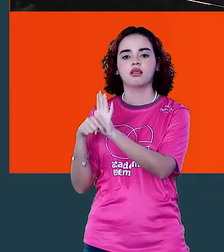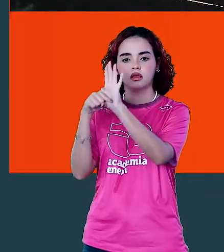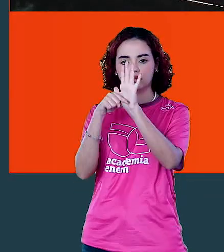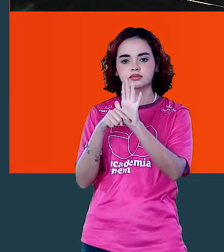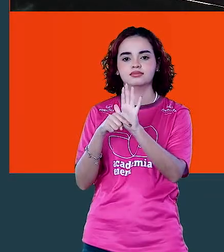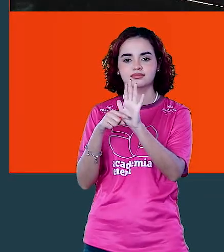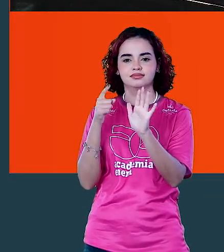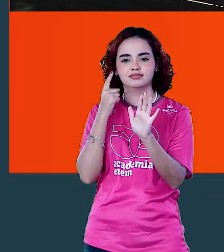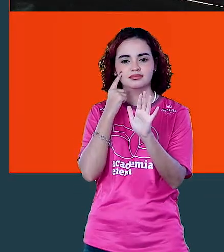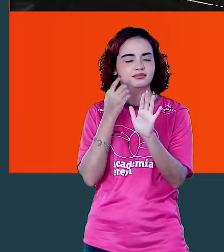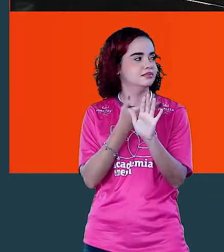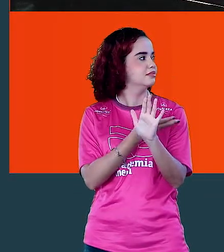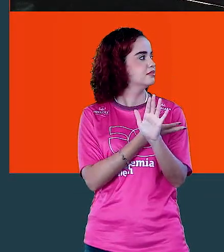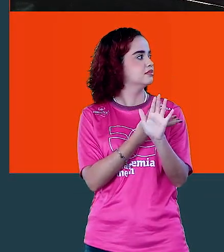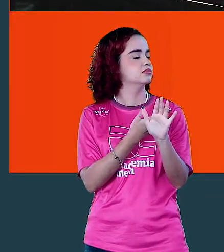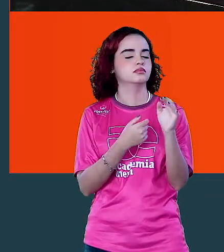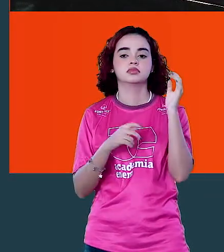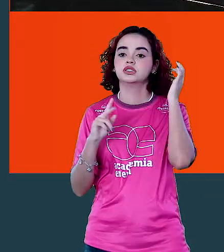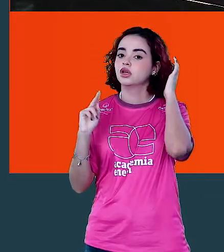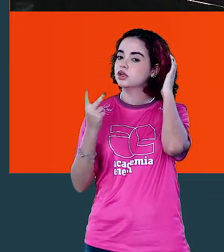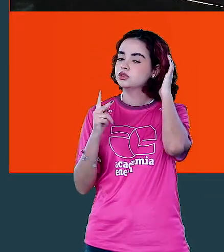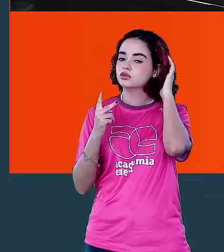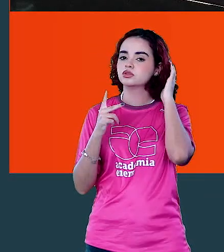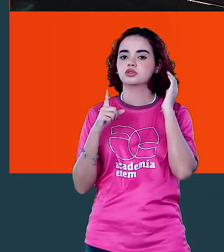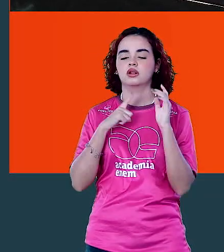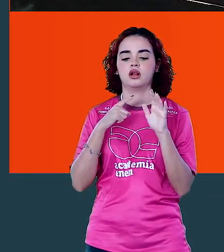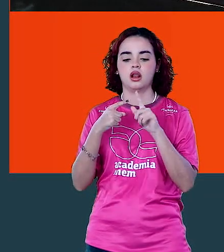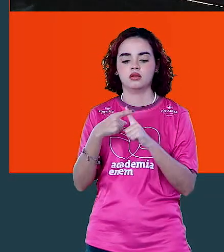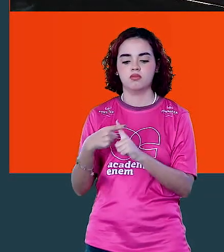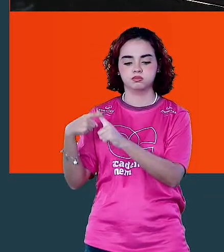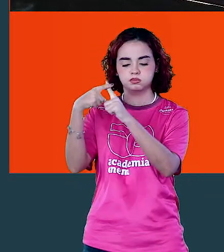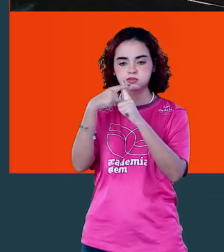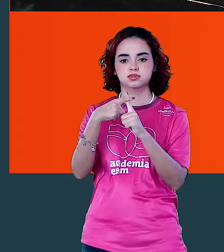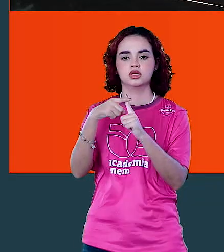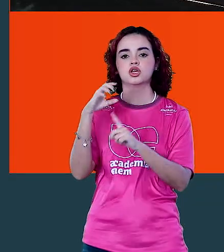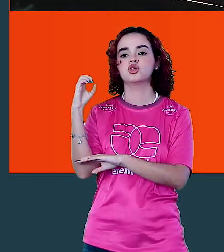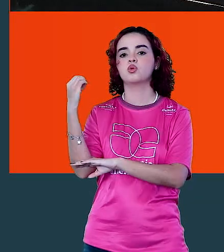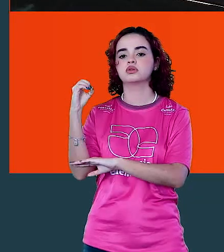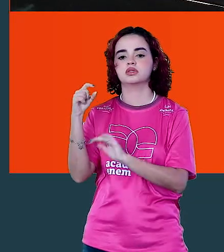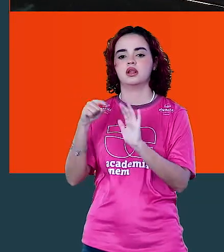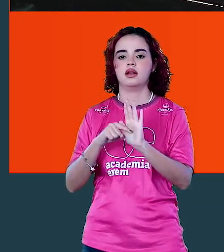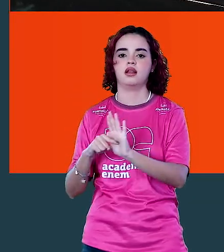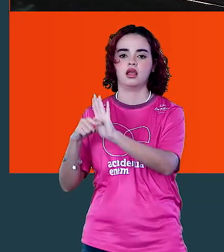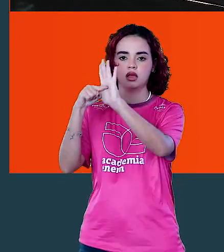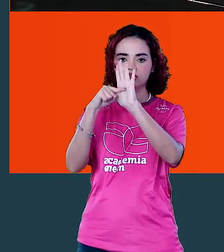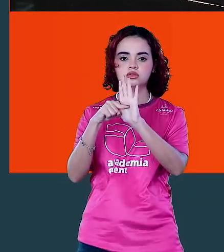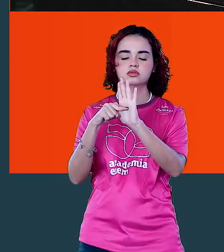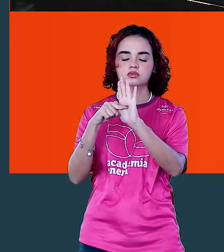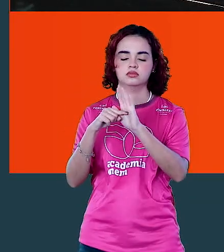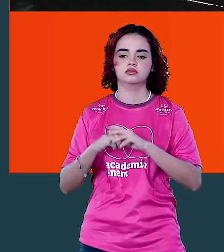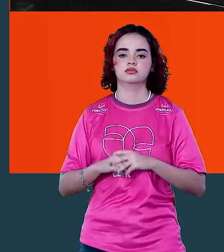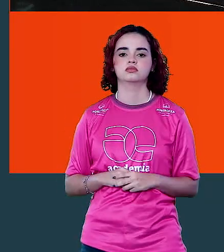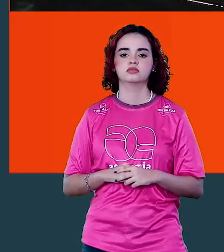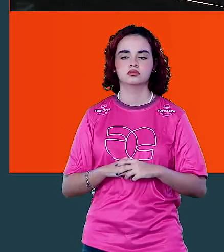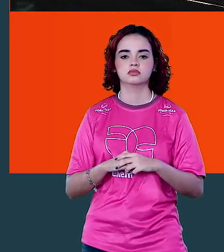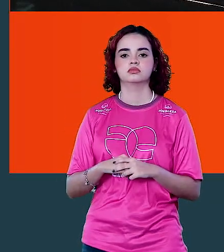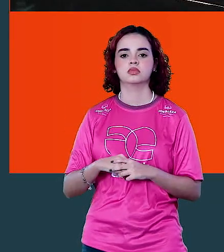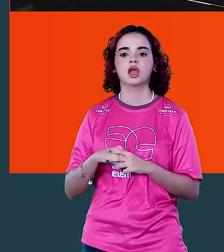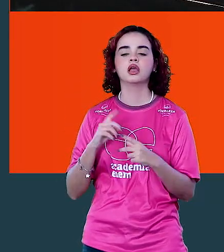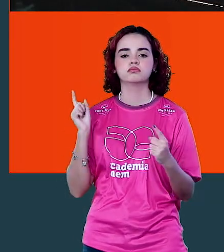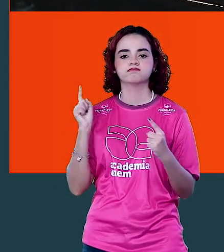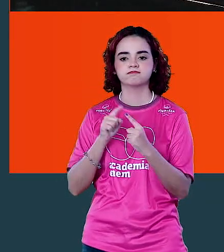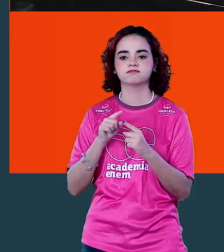o hidrogênio tem uma carga positiva e o oxigênio tem uma carga negativa. Pessoal, é isso que define a água ser uma molécula